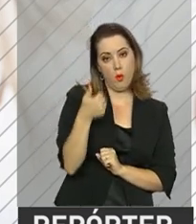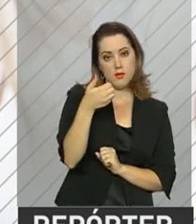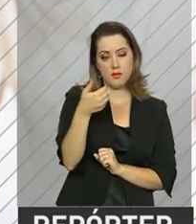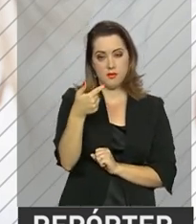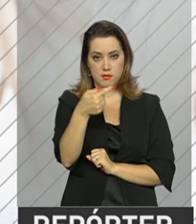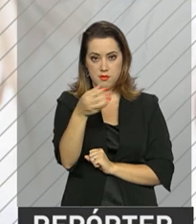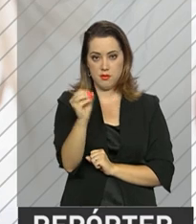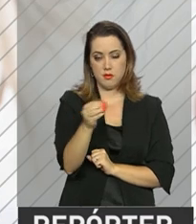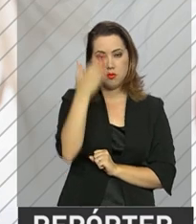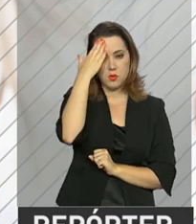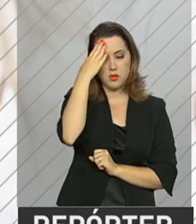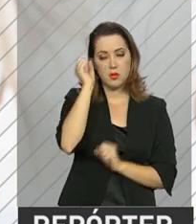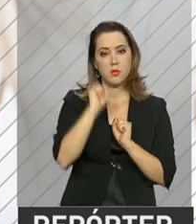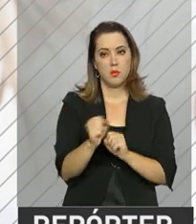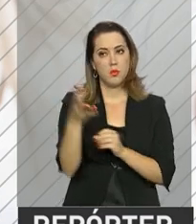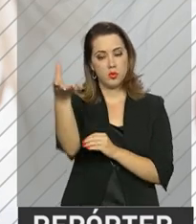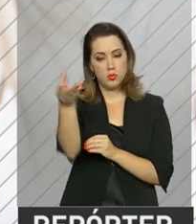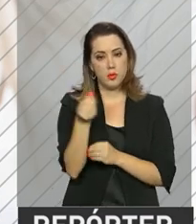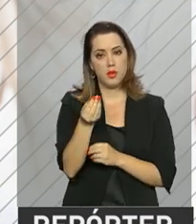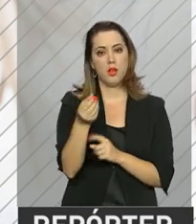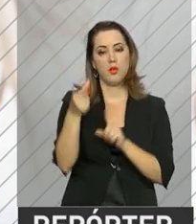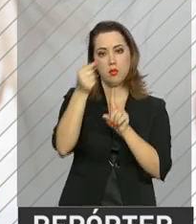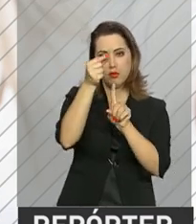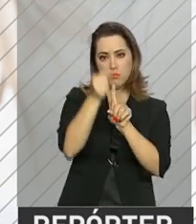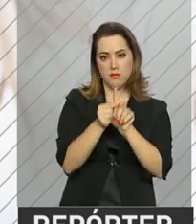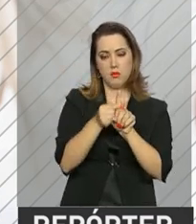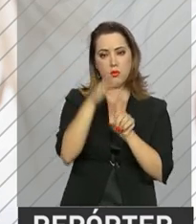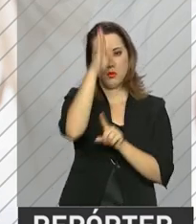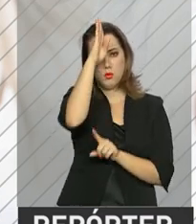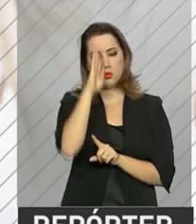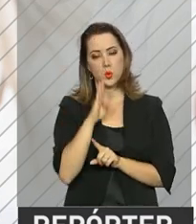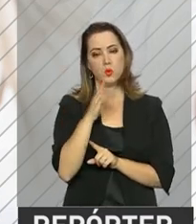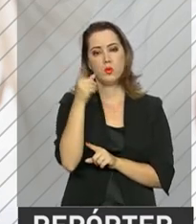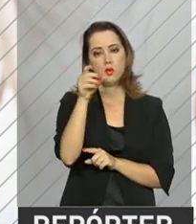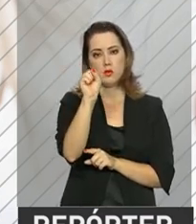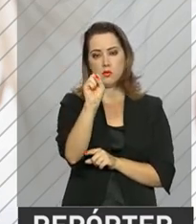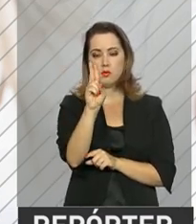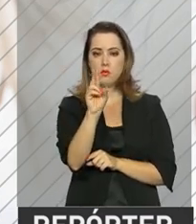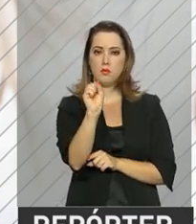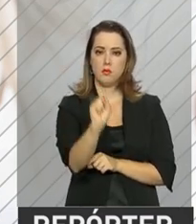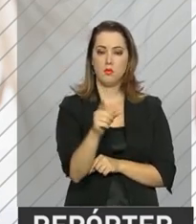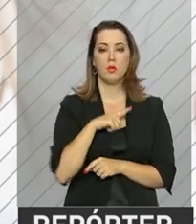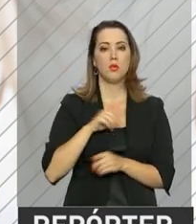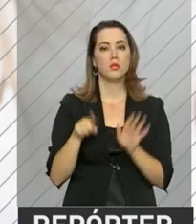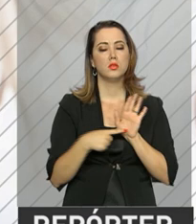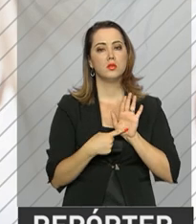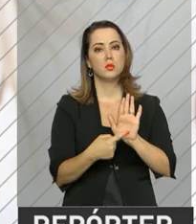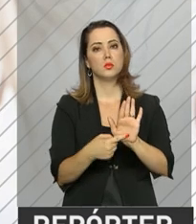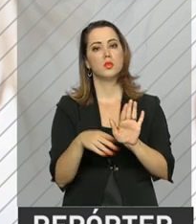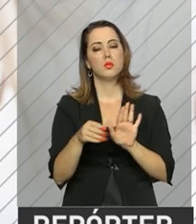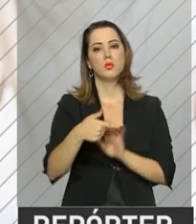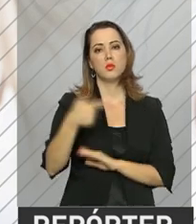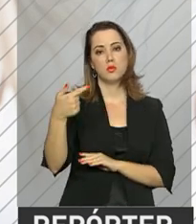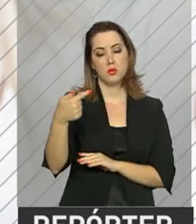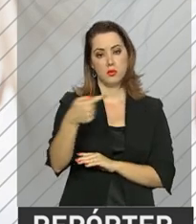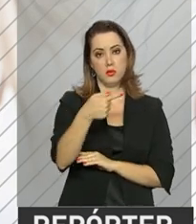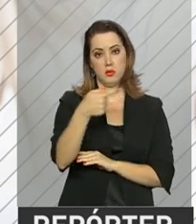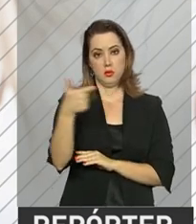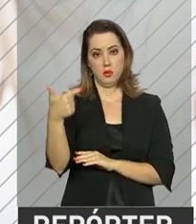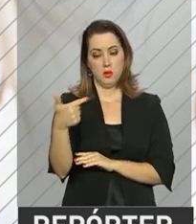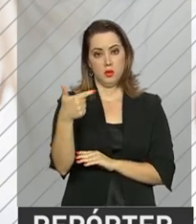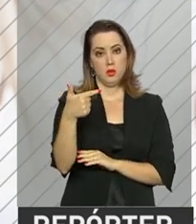preservativos gratuitamente no Sistema Único de Saúde o SUS o estudo ainda mostra que mais de 27 por dos